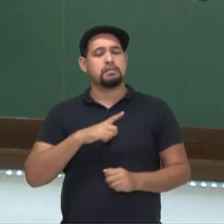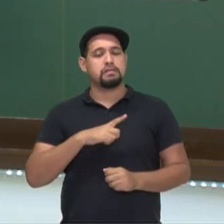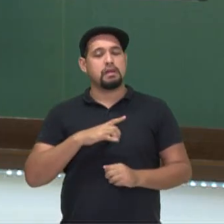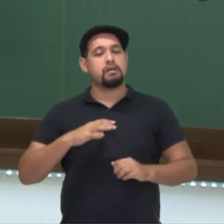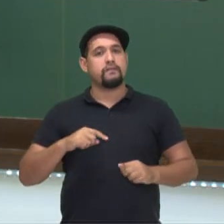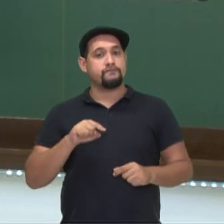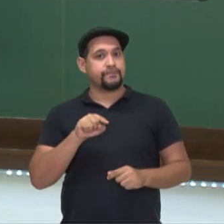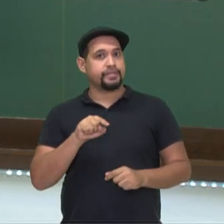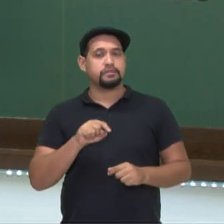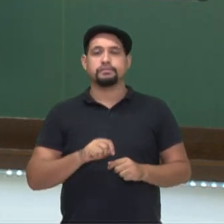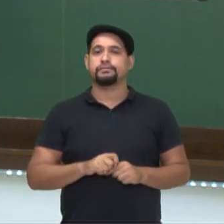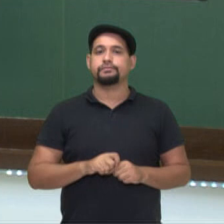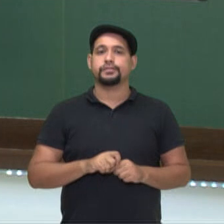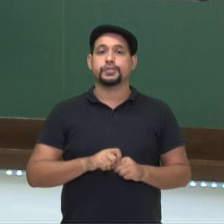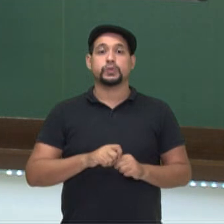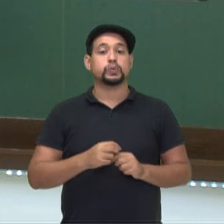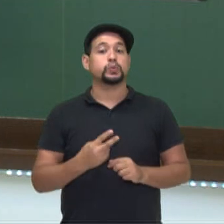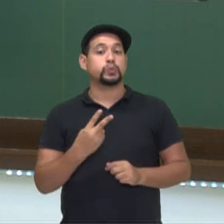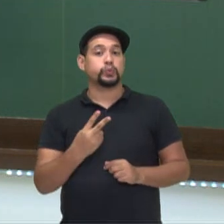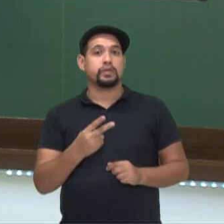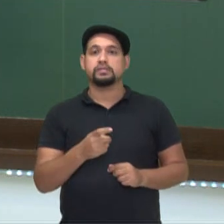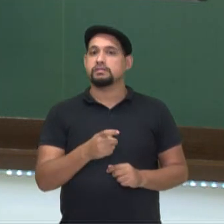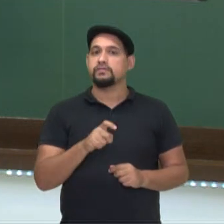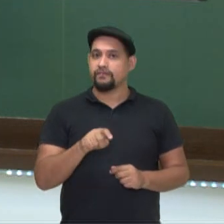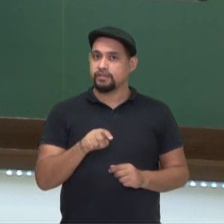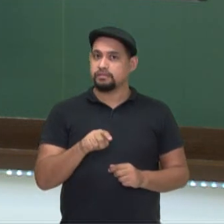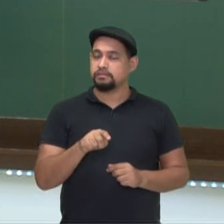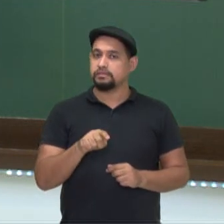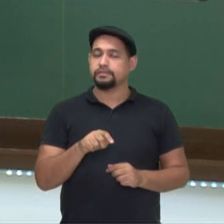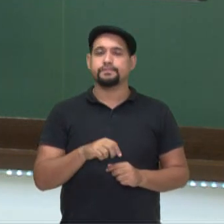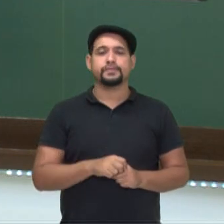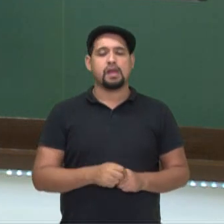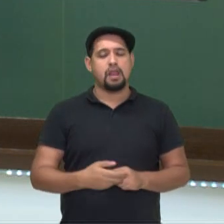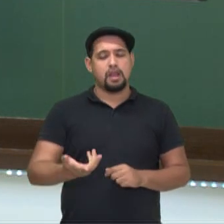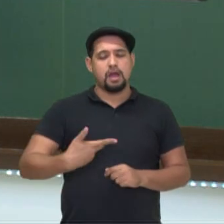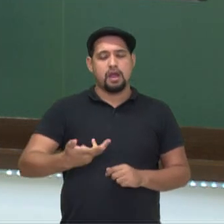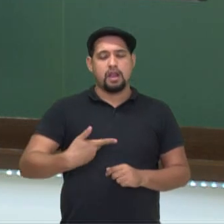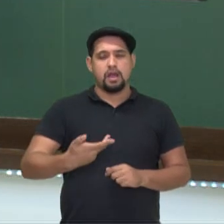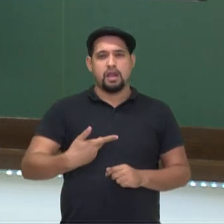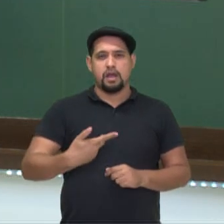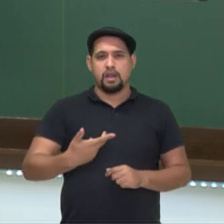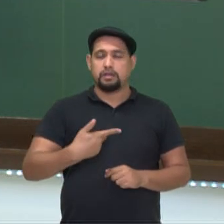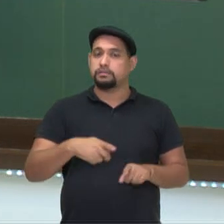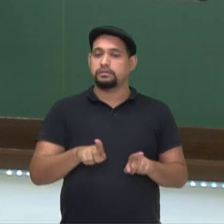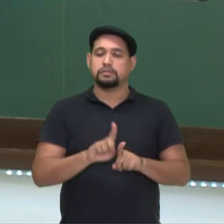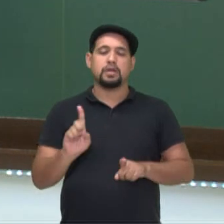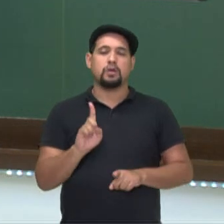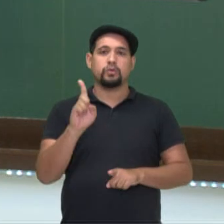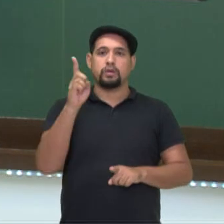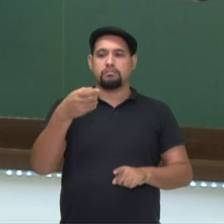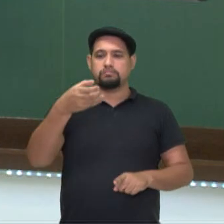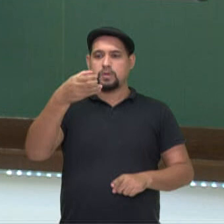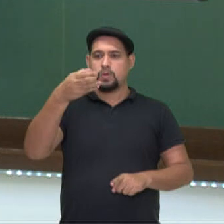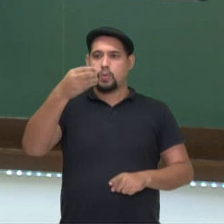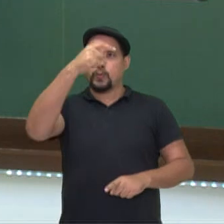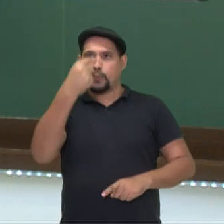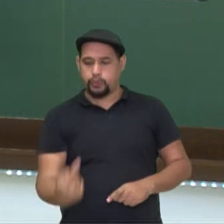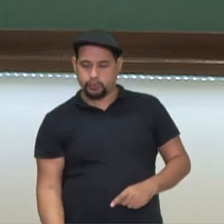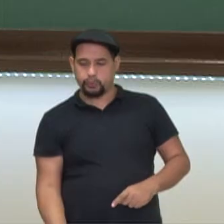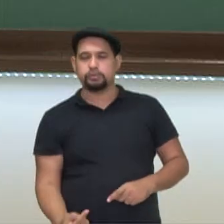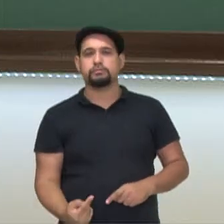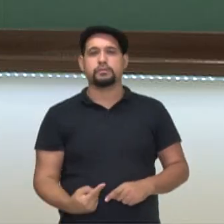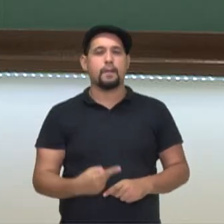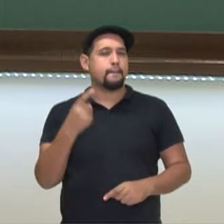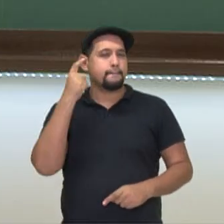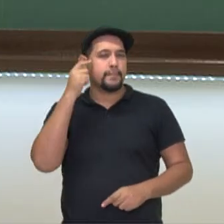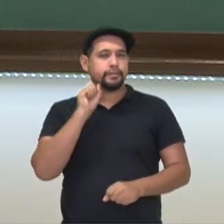multiplicação, do dobro, tem duas vezes, da aceleração da gravidade pela altura da queda. Então, quero que